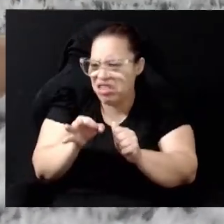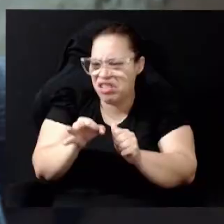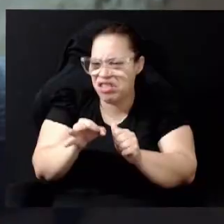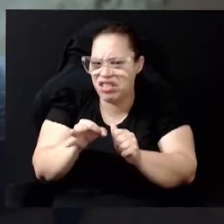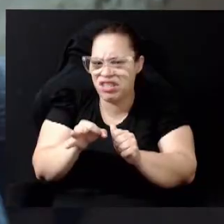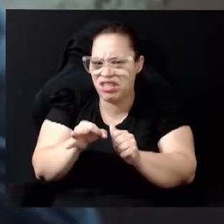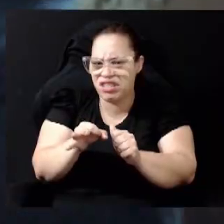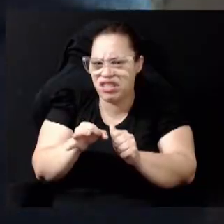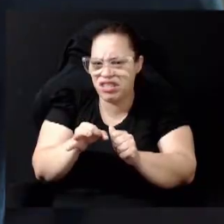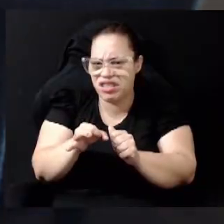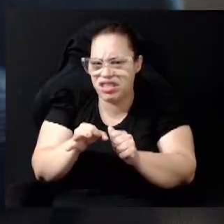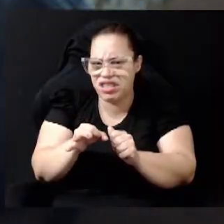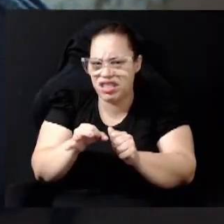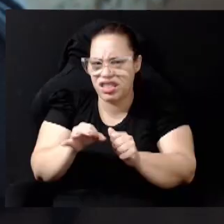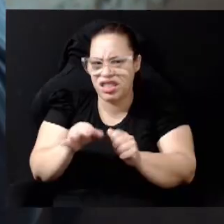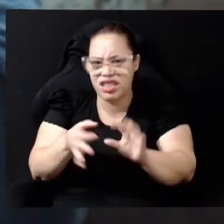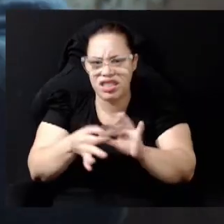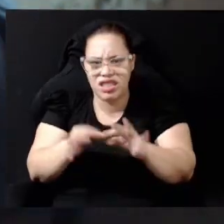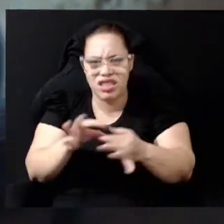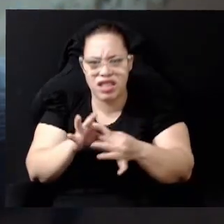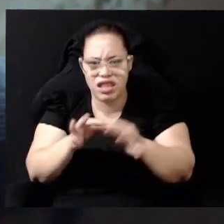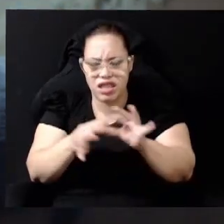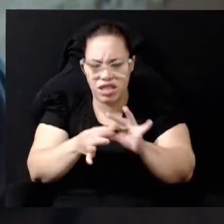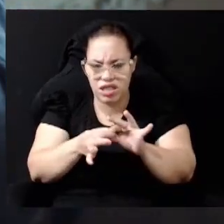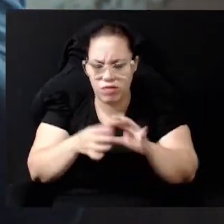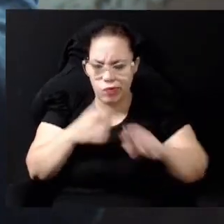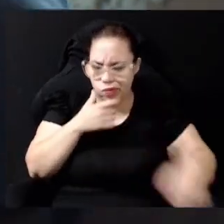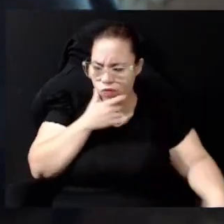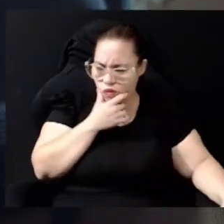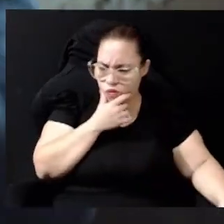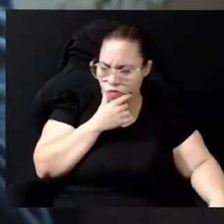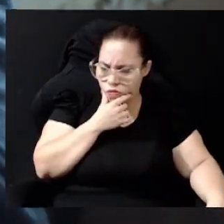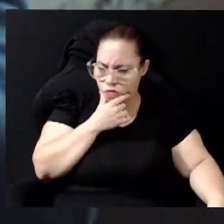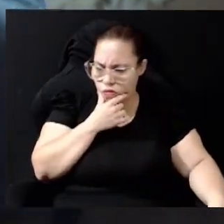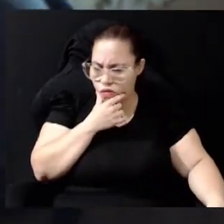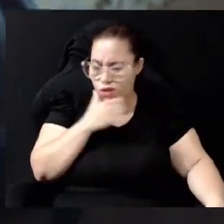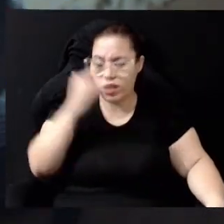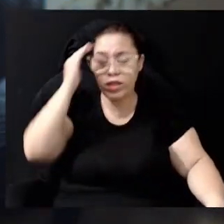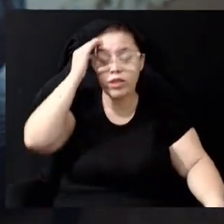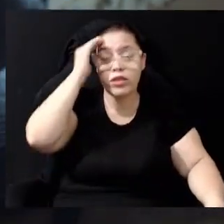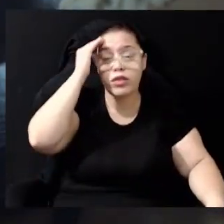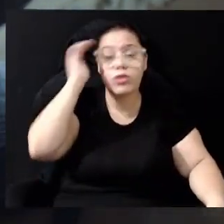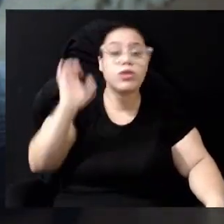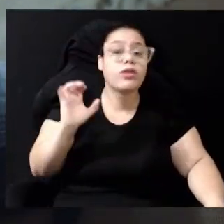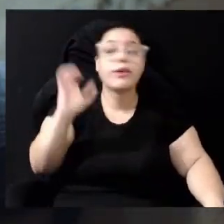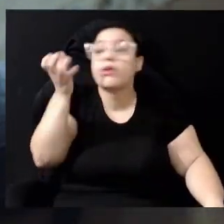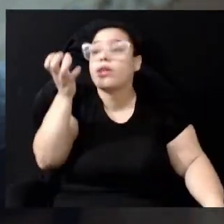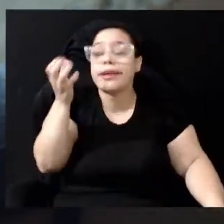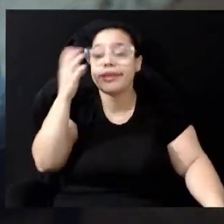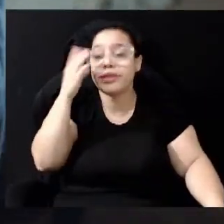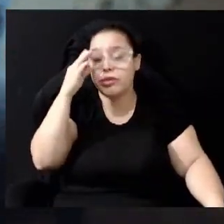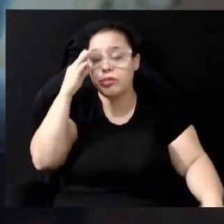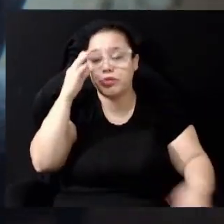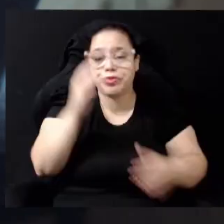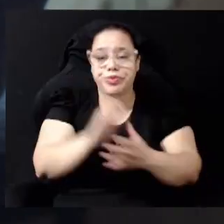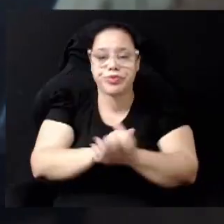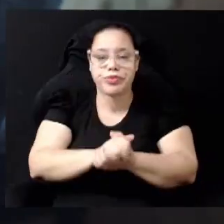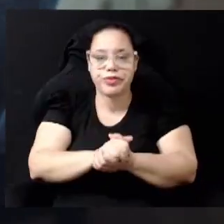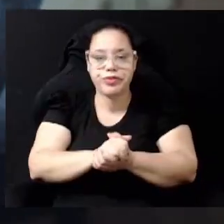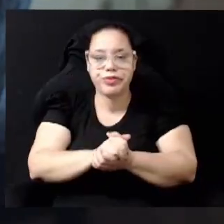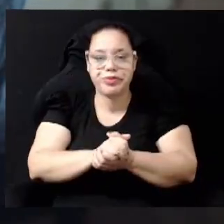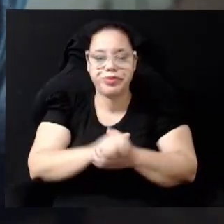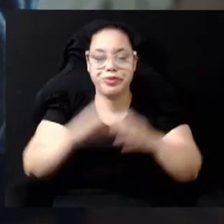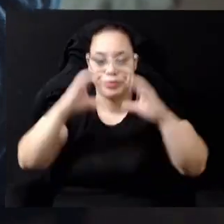tem conotações que às vezes a gente deixa até de entender o que está acontecendo. Então, o que é esse comportamento